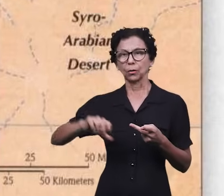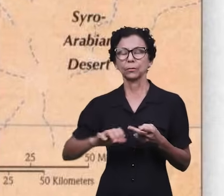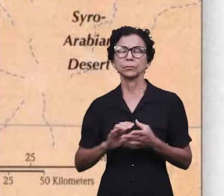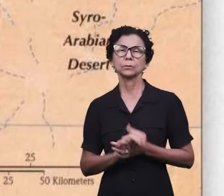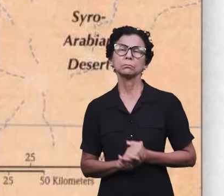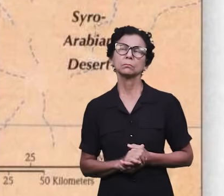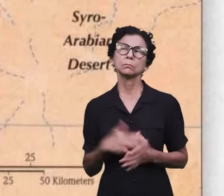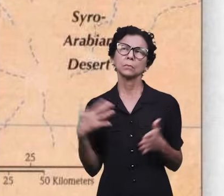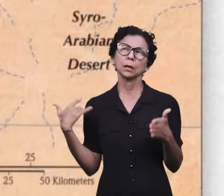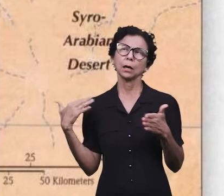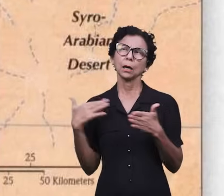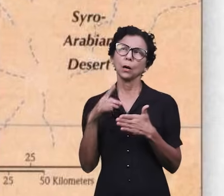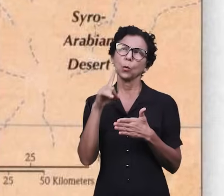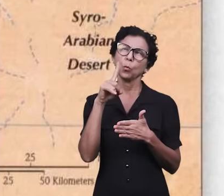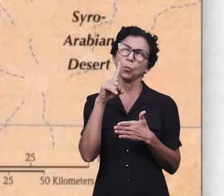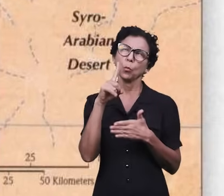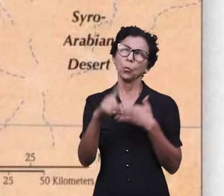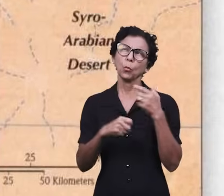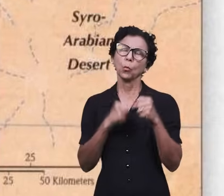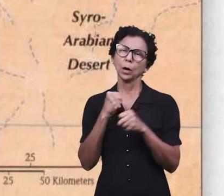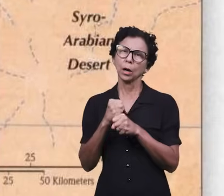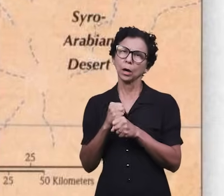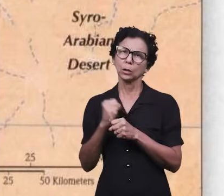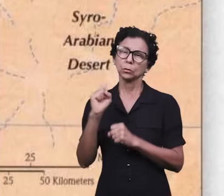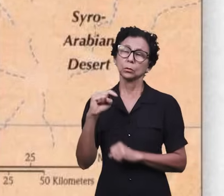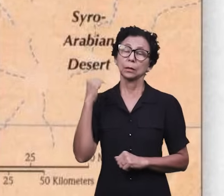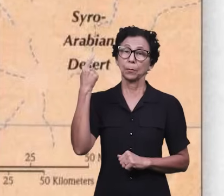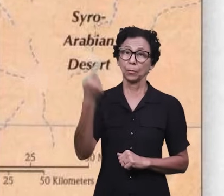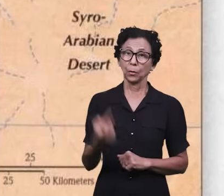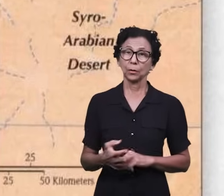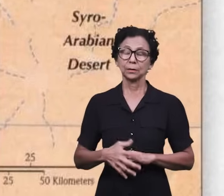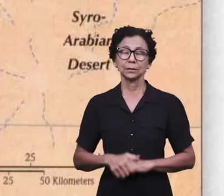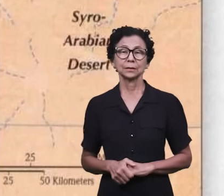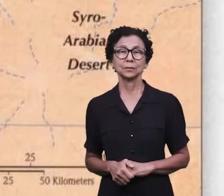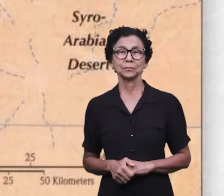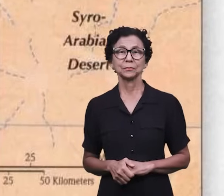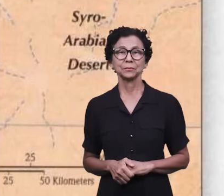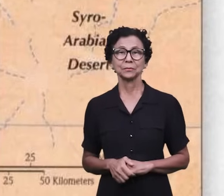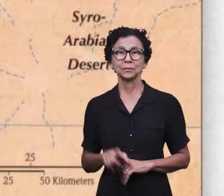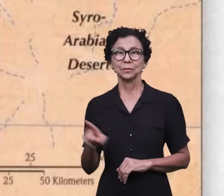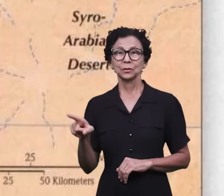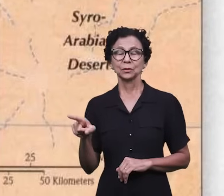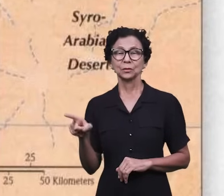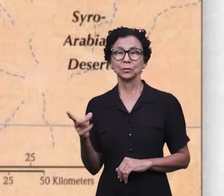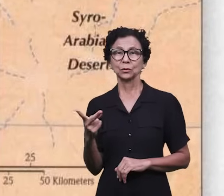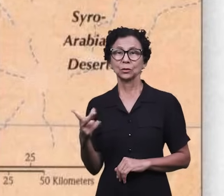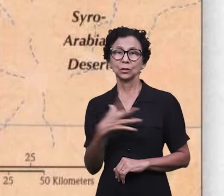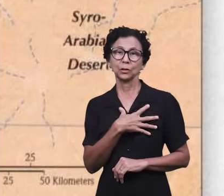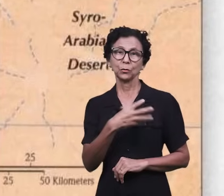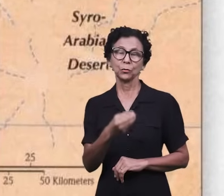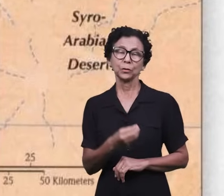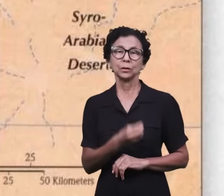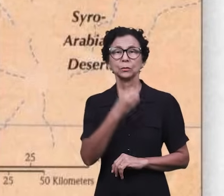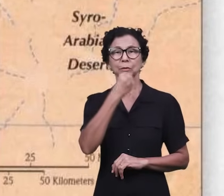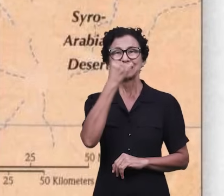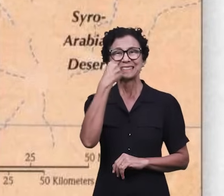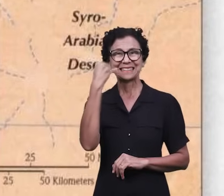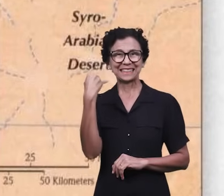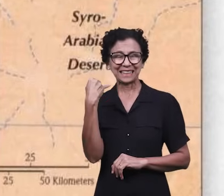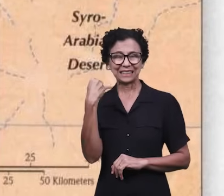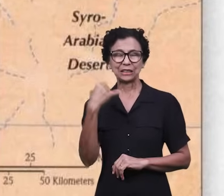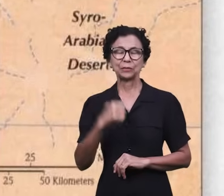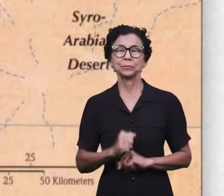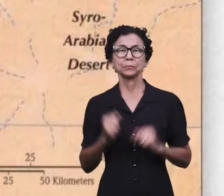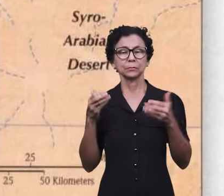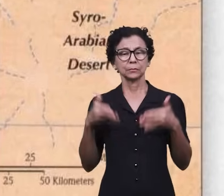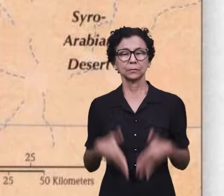Um ano depois, ou um ano e pouco depois, nasceria Isaque. É só uma referência que se faz para se localizar